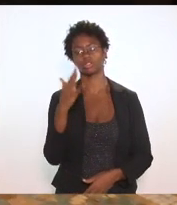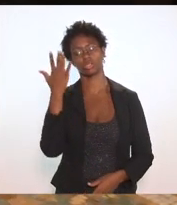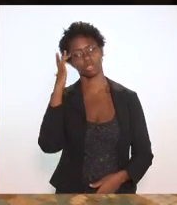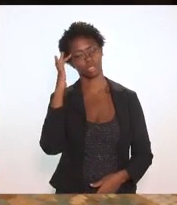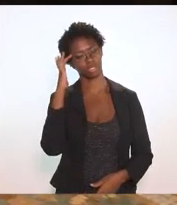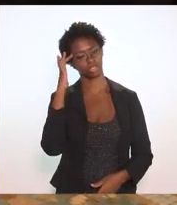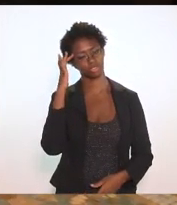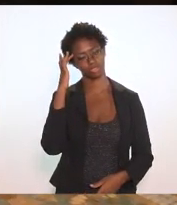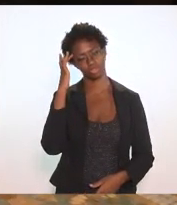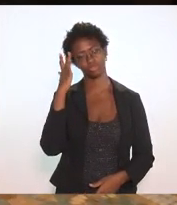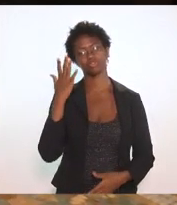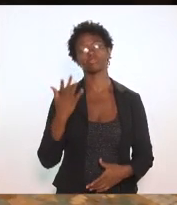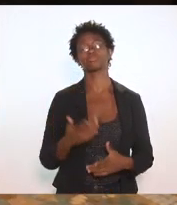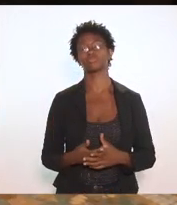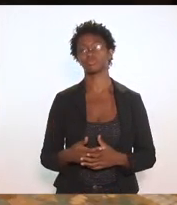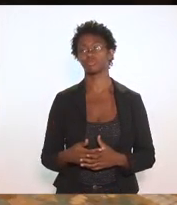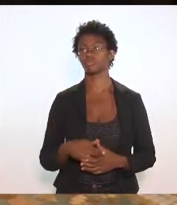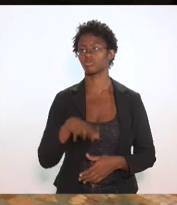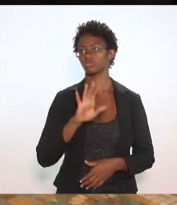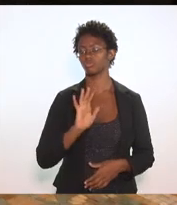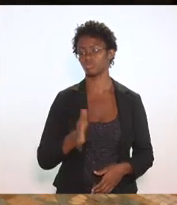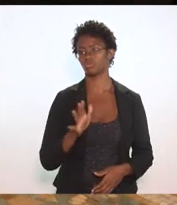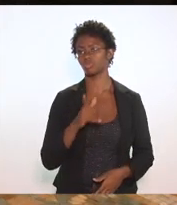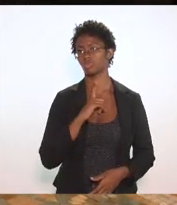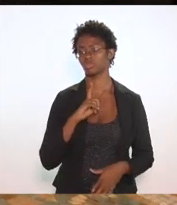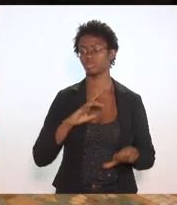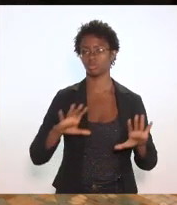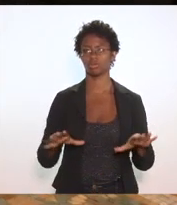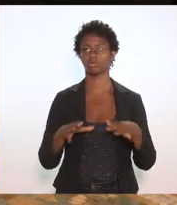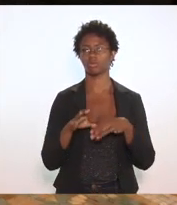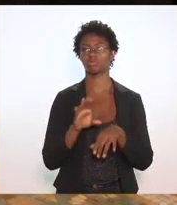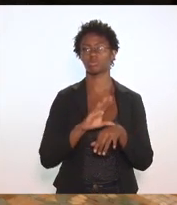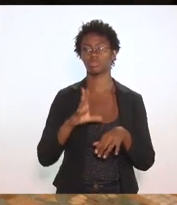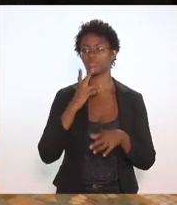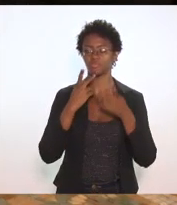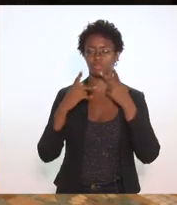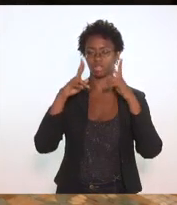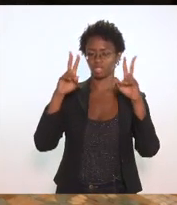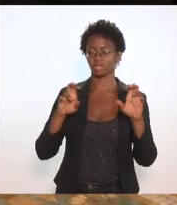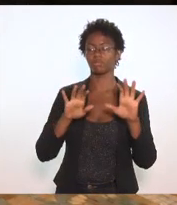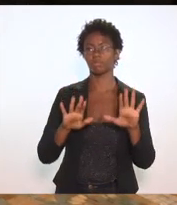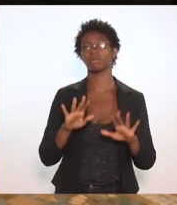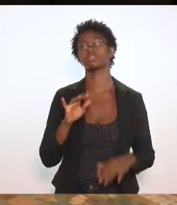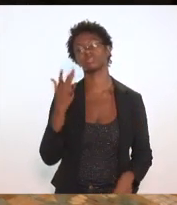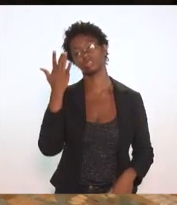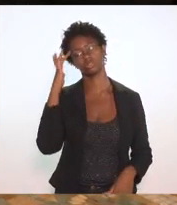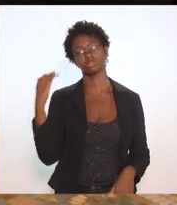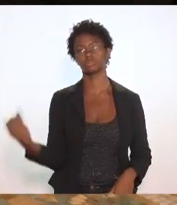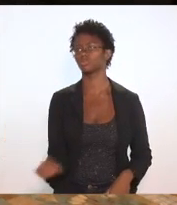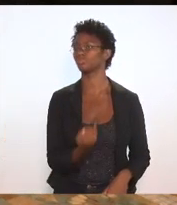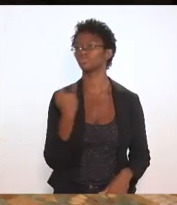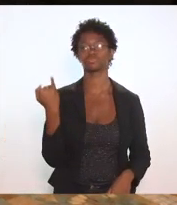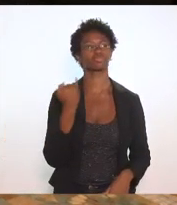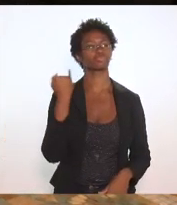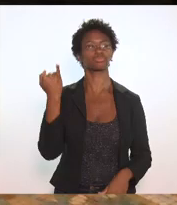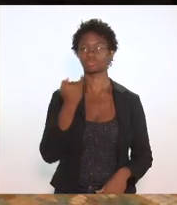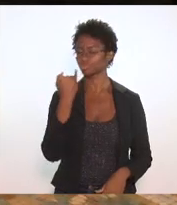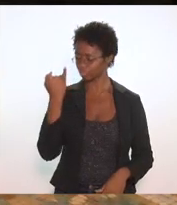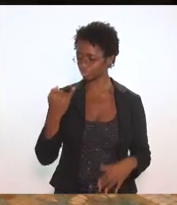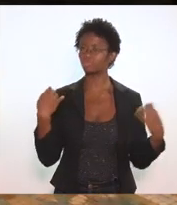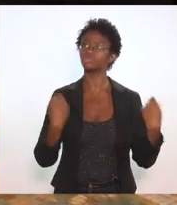seria, apesar de aqui existir uma comissão que trata sobre o tema, mas acho que seria extremamente